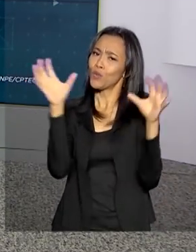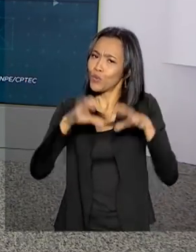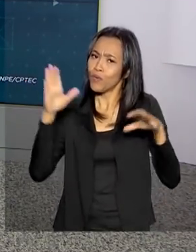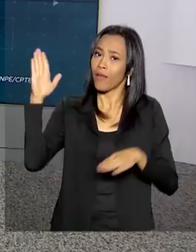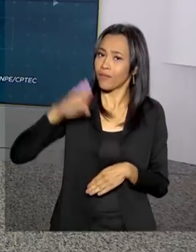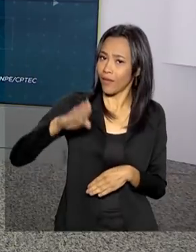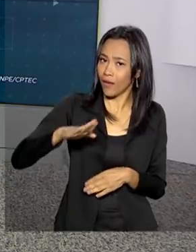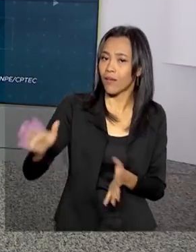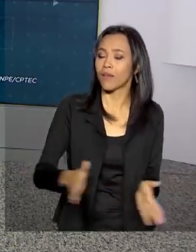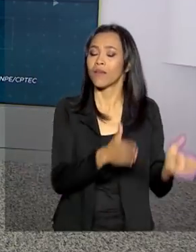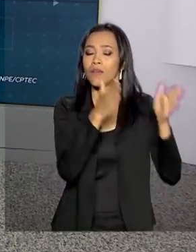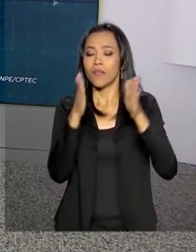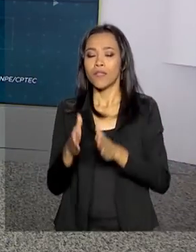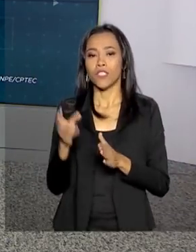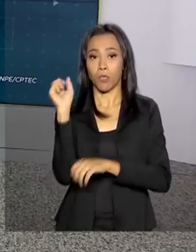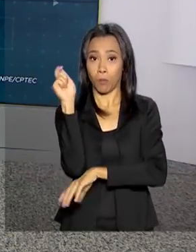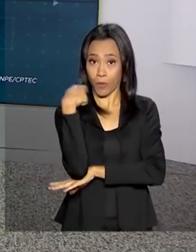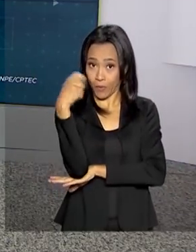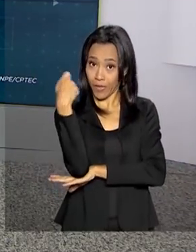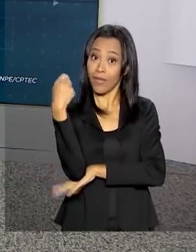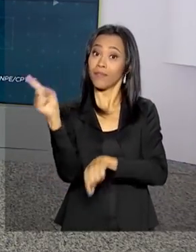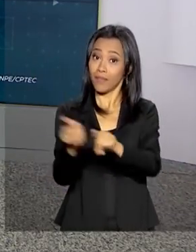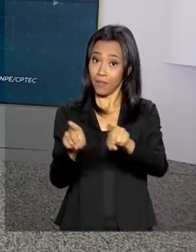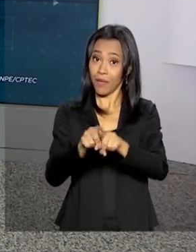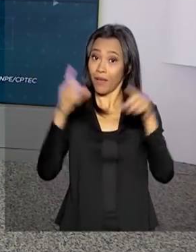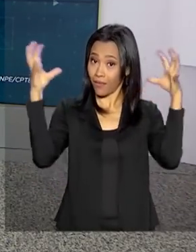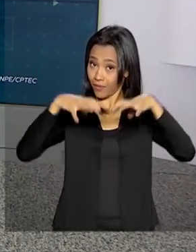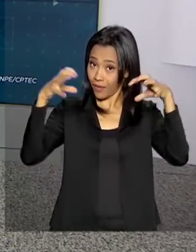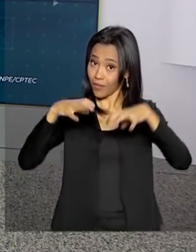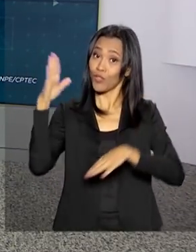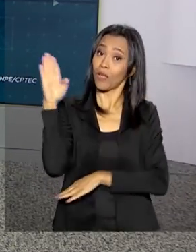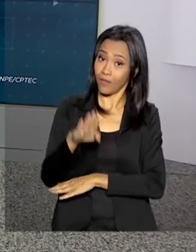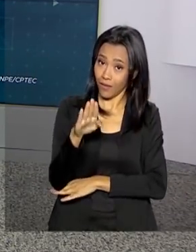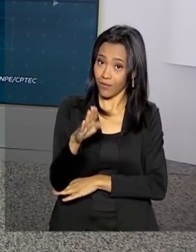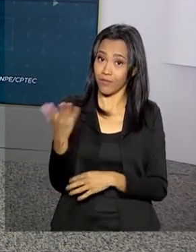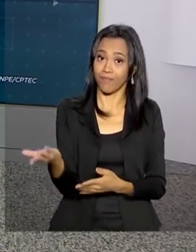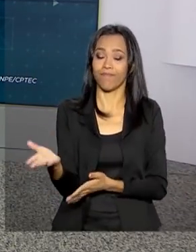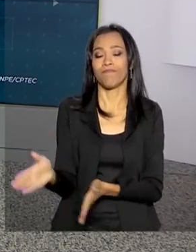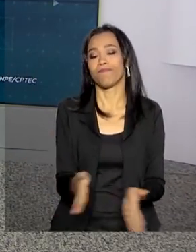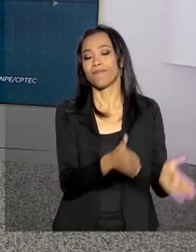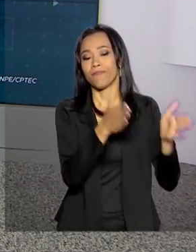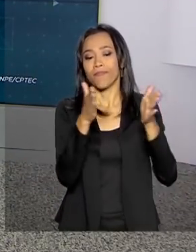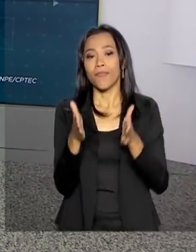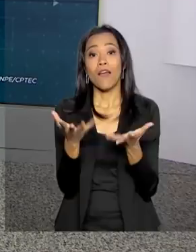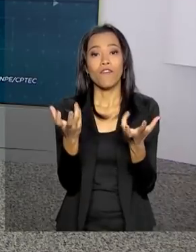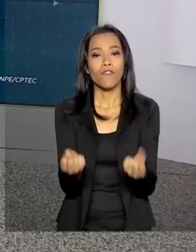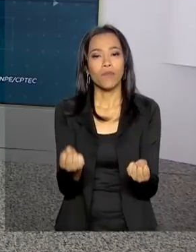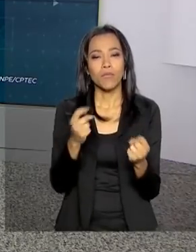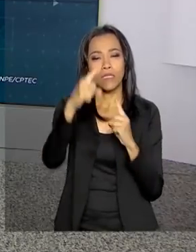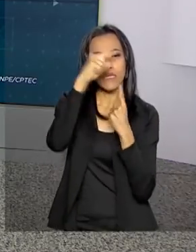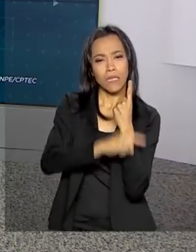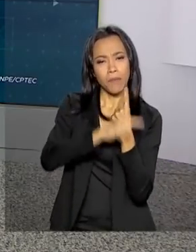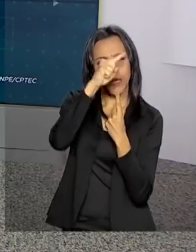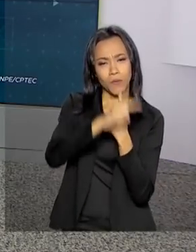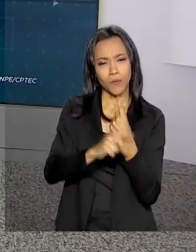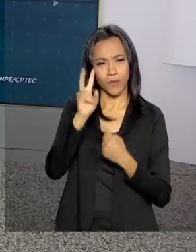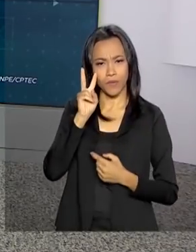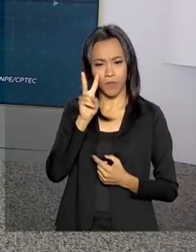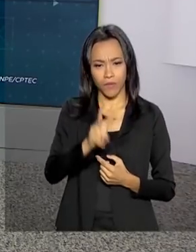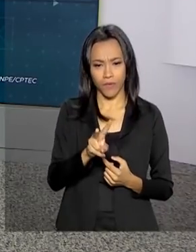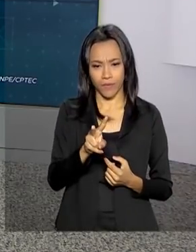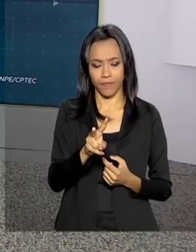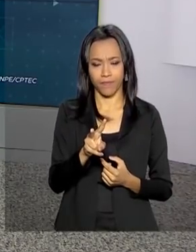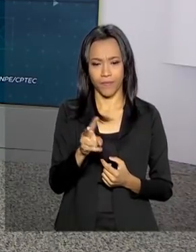e em porto alegre pancadas de chuva também na parte da tarde e agora vamos às temperaturas vamos dar uma olhadinha aqui